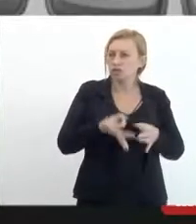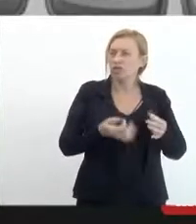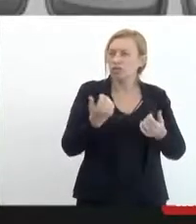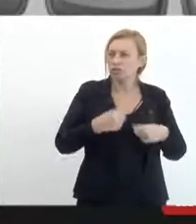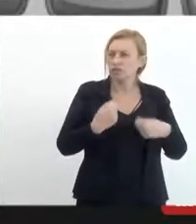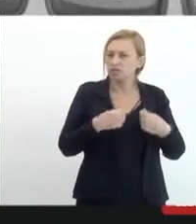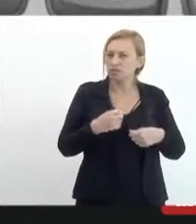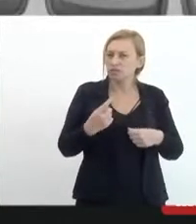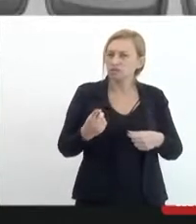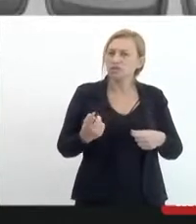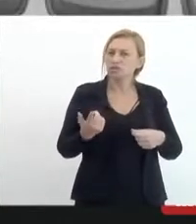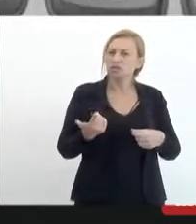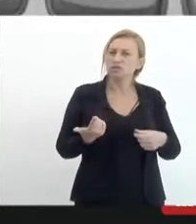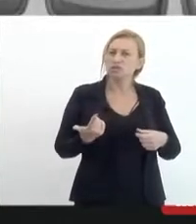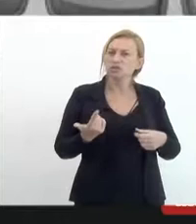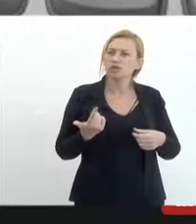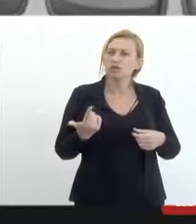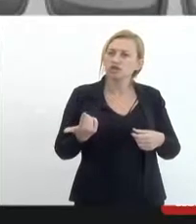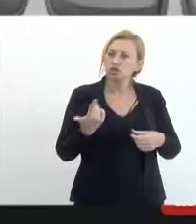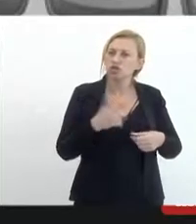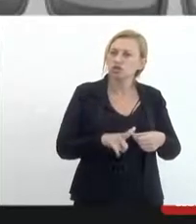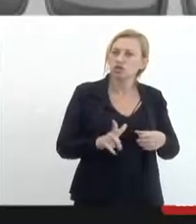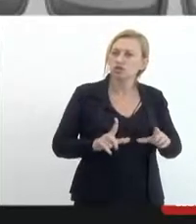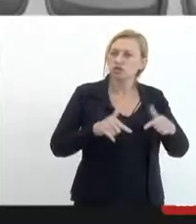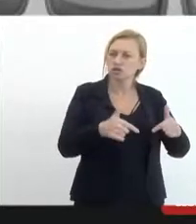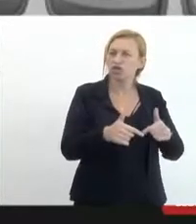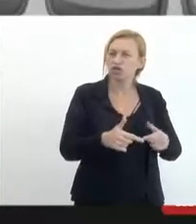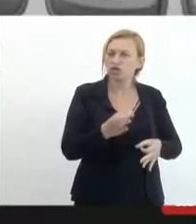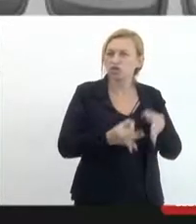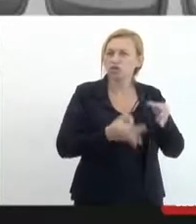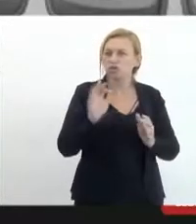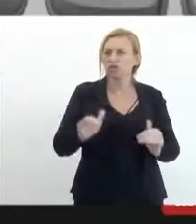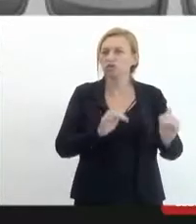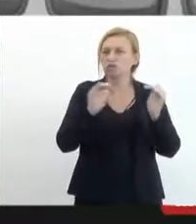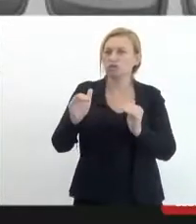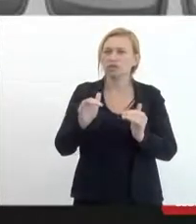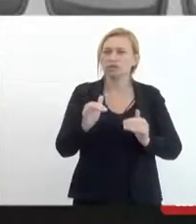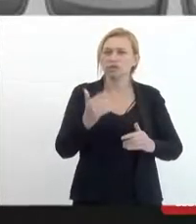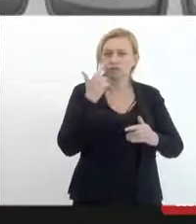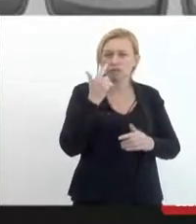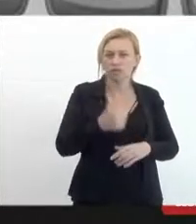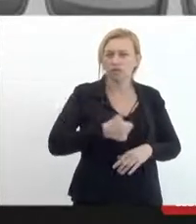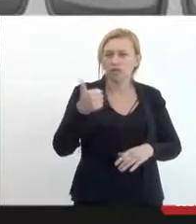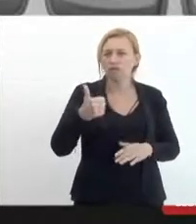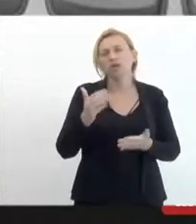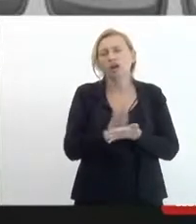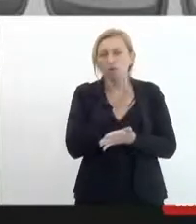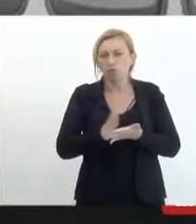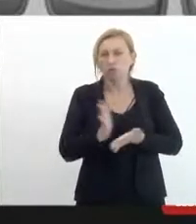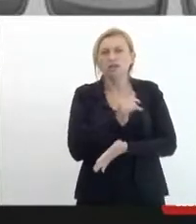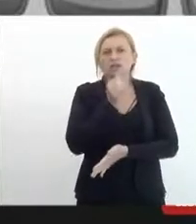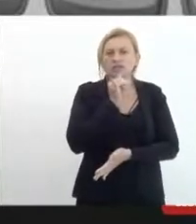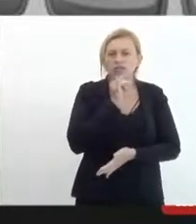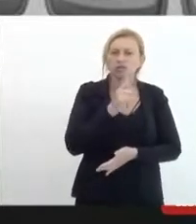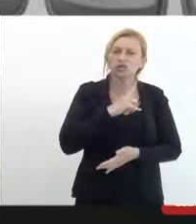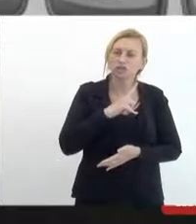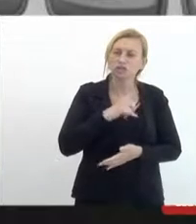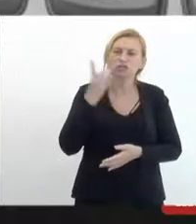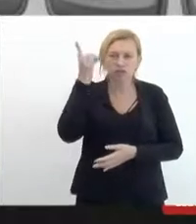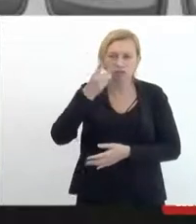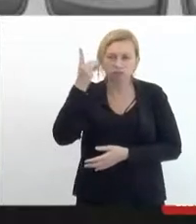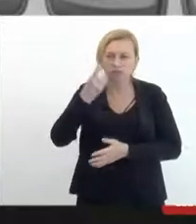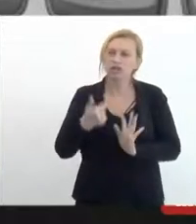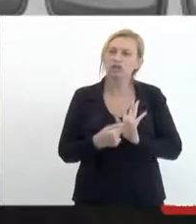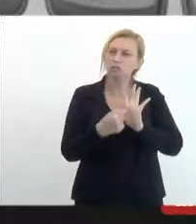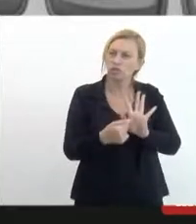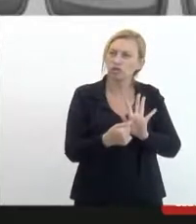ao Supremo para ter essa garantia dessa não tributação. São alguns exemplos que a gente tem, deputado, que também